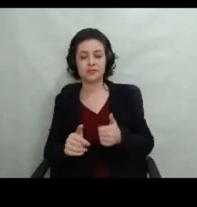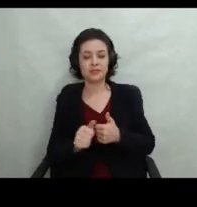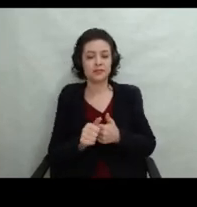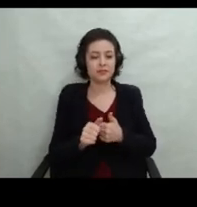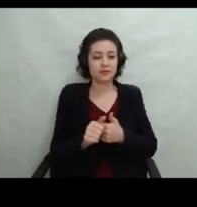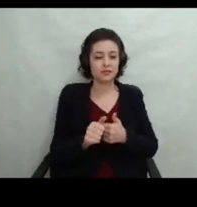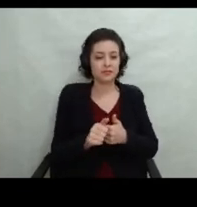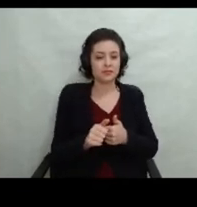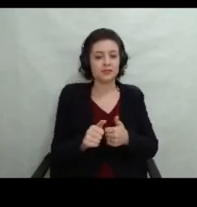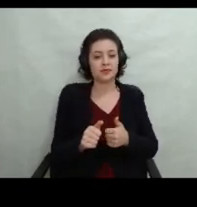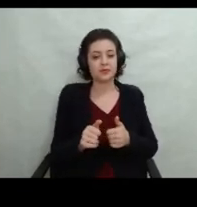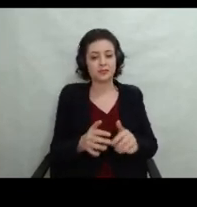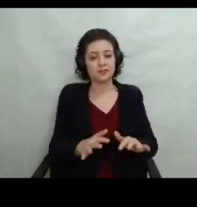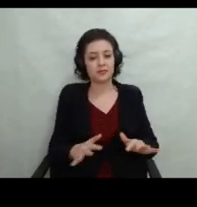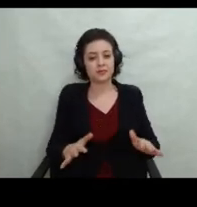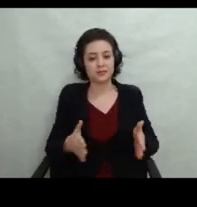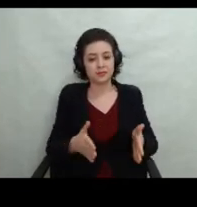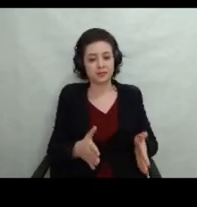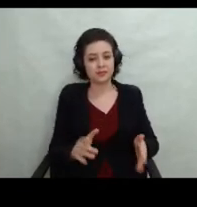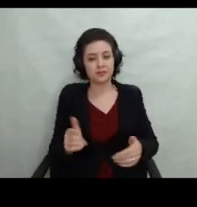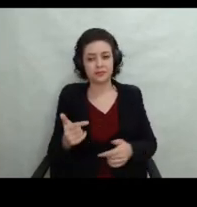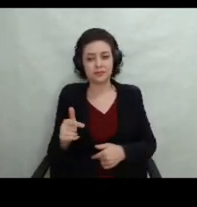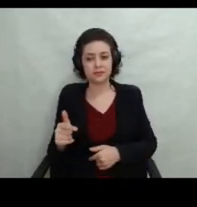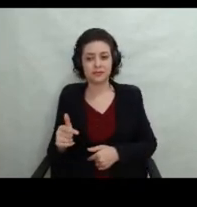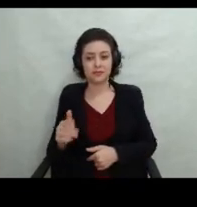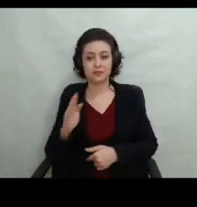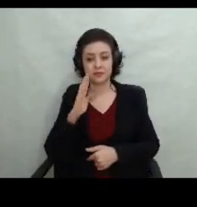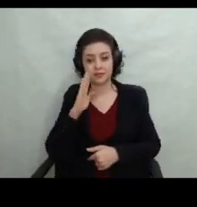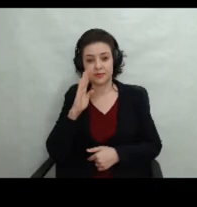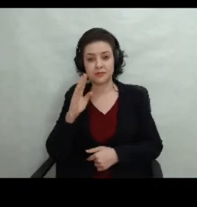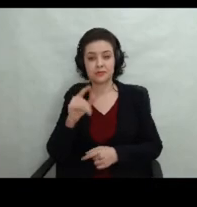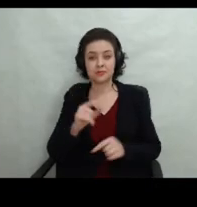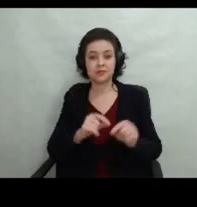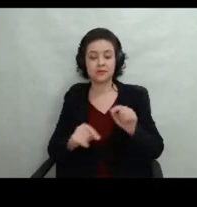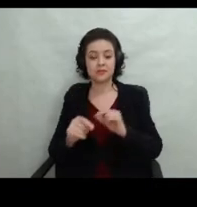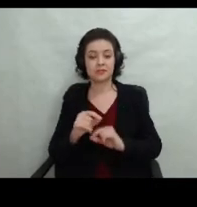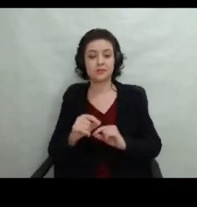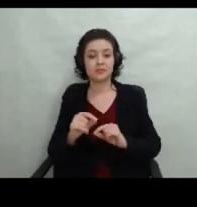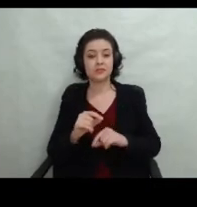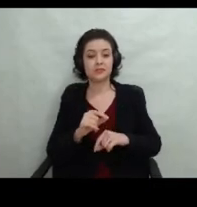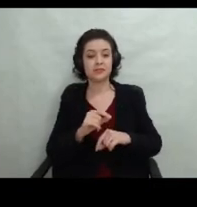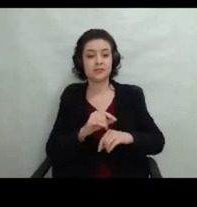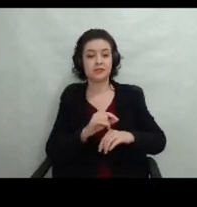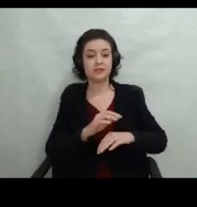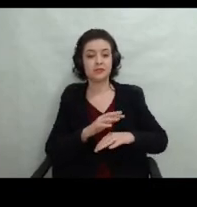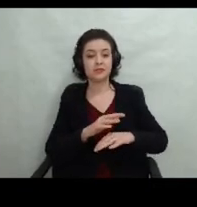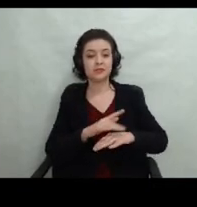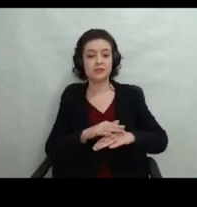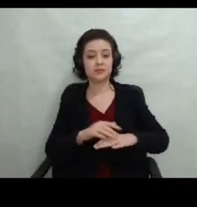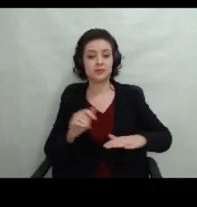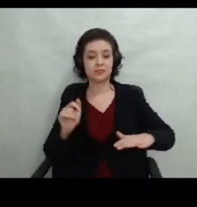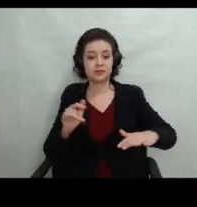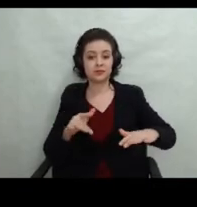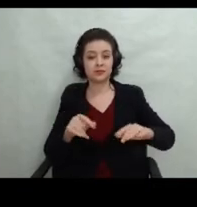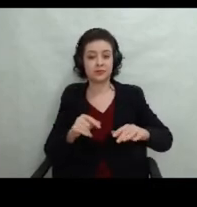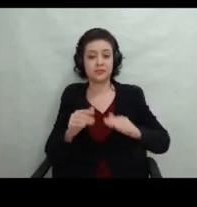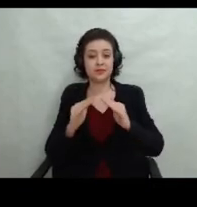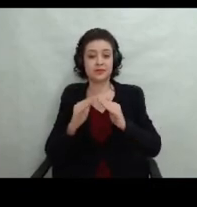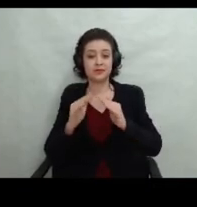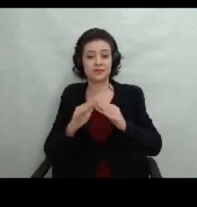dizer para vocês que a principal via de entrada das substâncias no mar são os esgotos domésticos. Né? E essa figura está mostrando para a